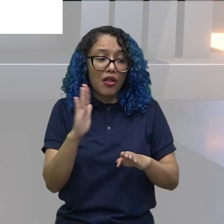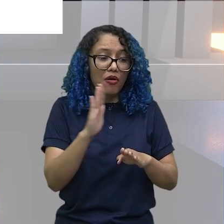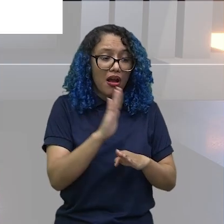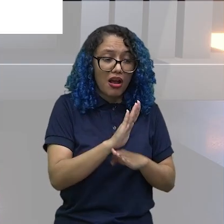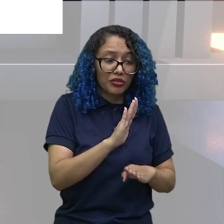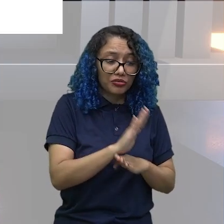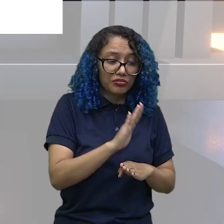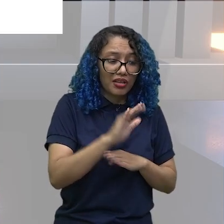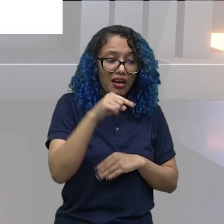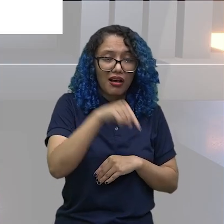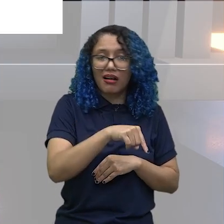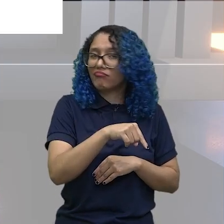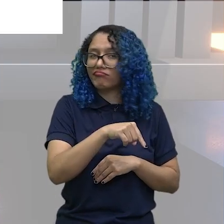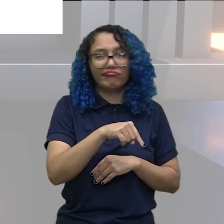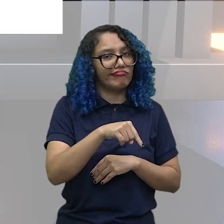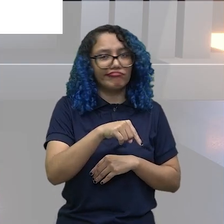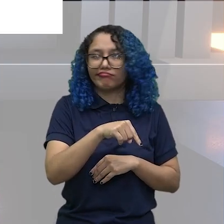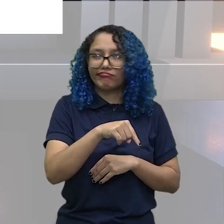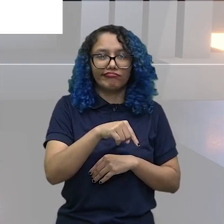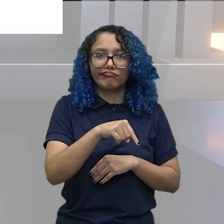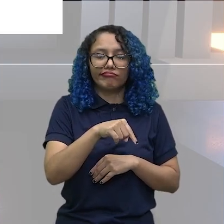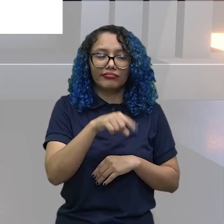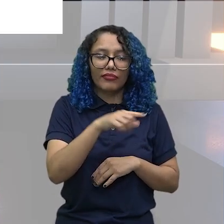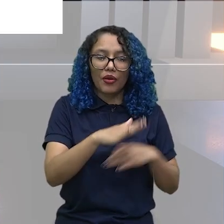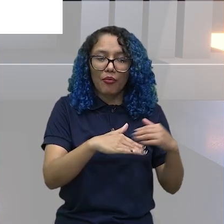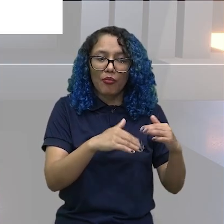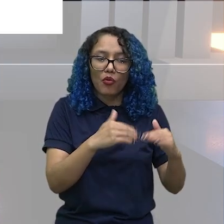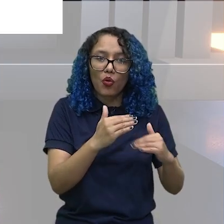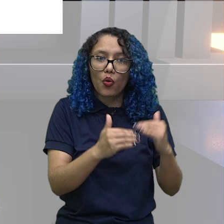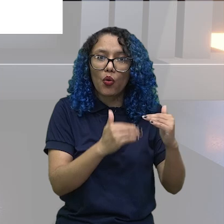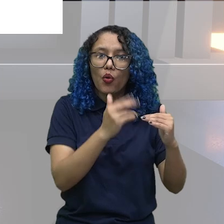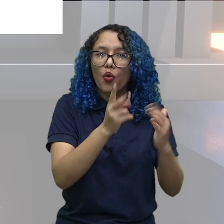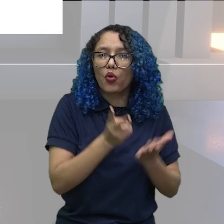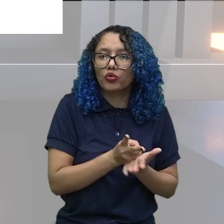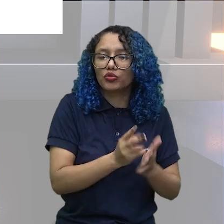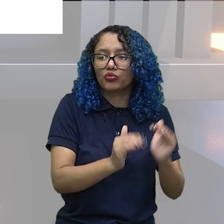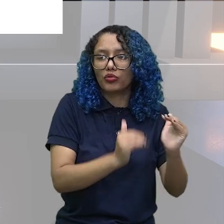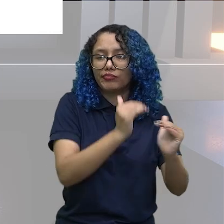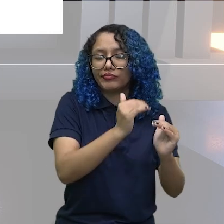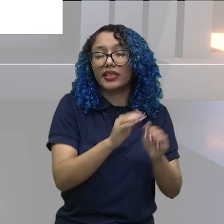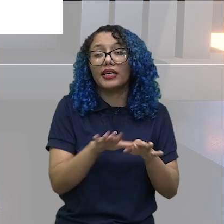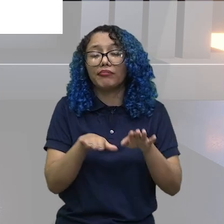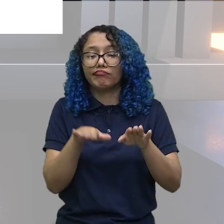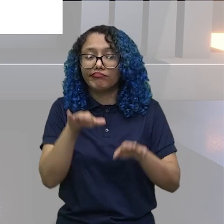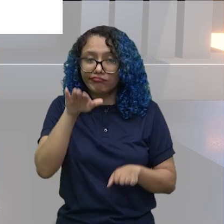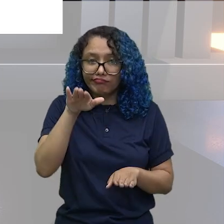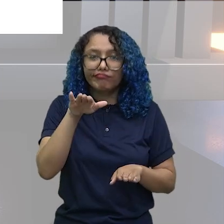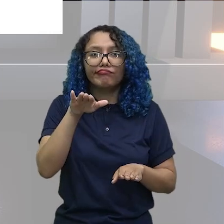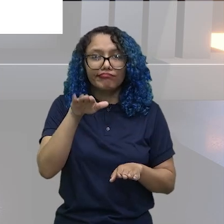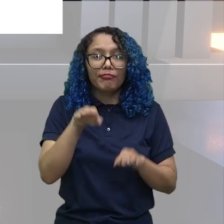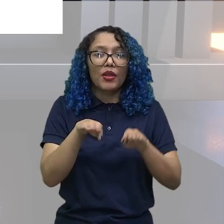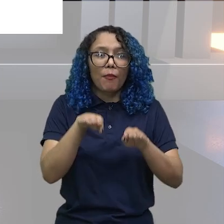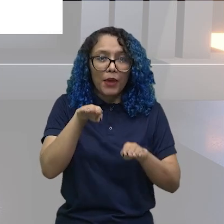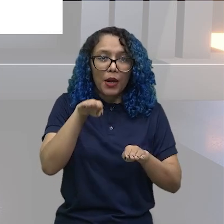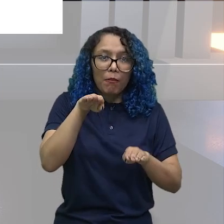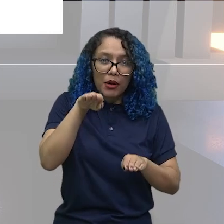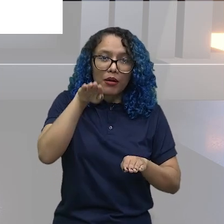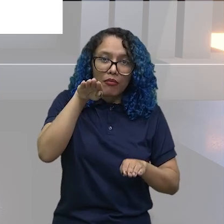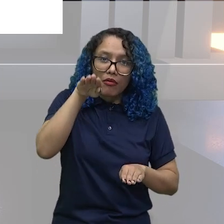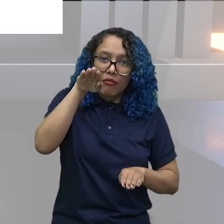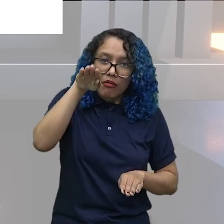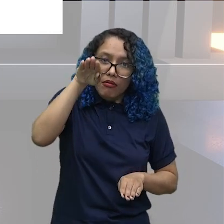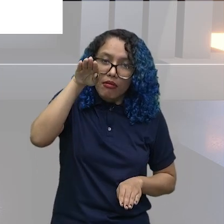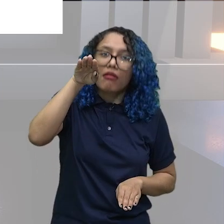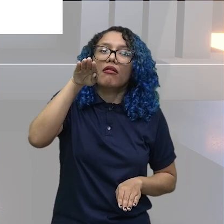os países, né, que estão em desenvolvimento. Tá? E essas desigualdades sociais, elas crescem dentro